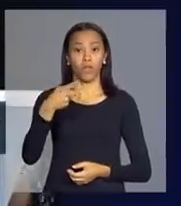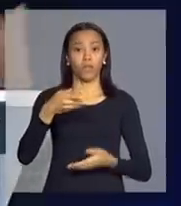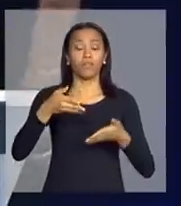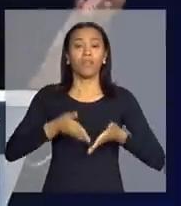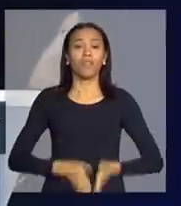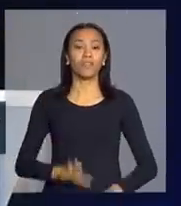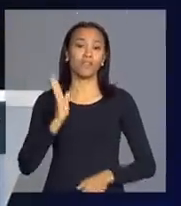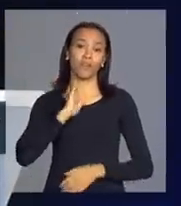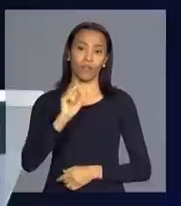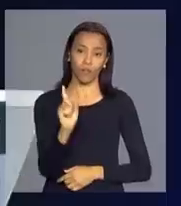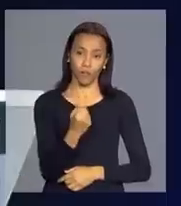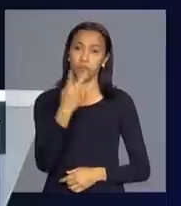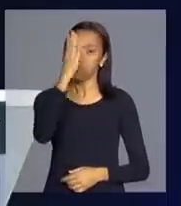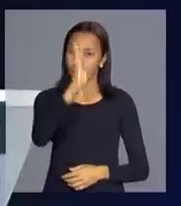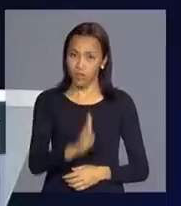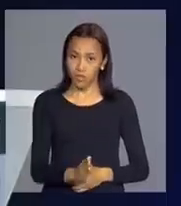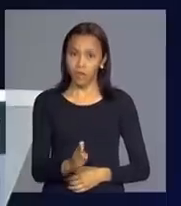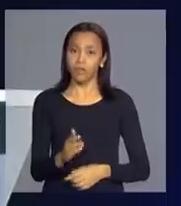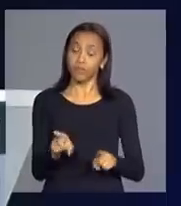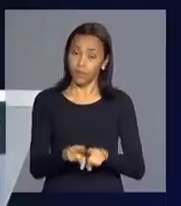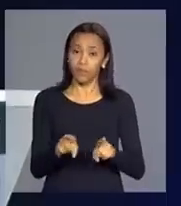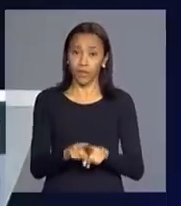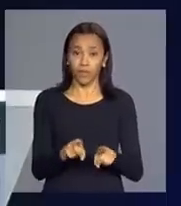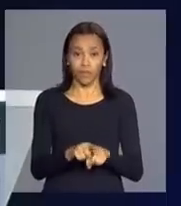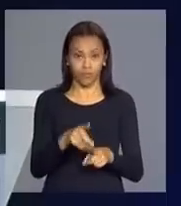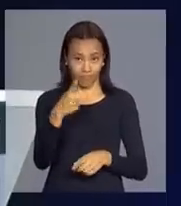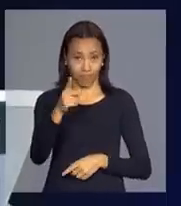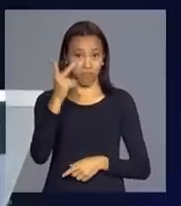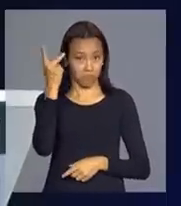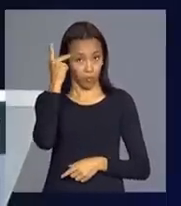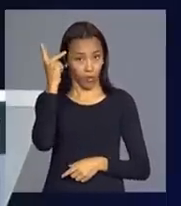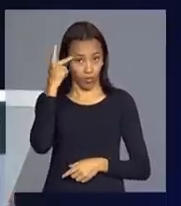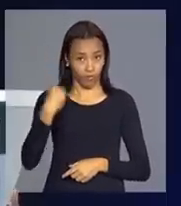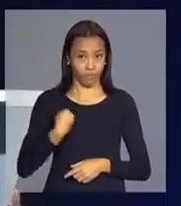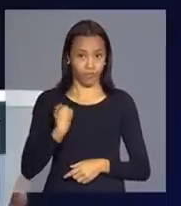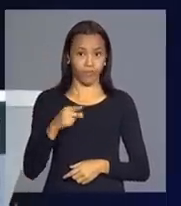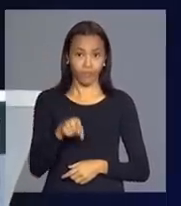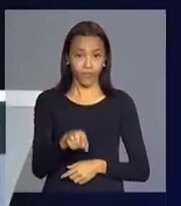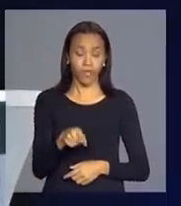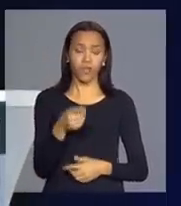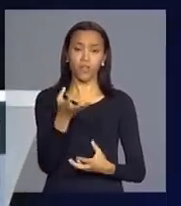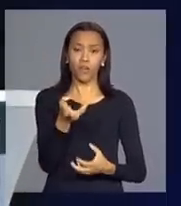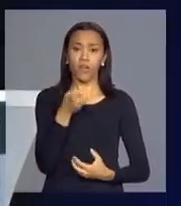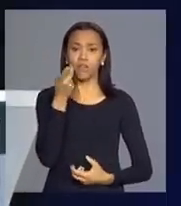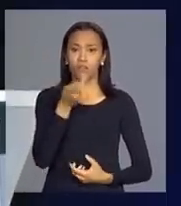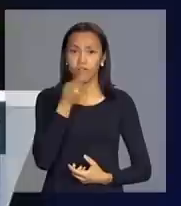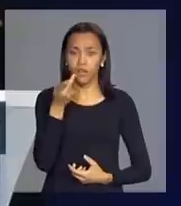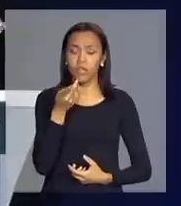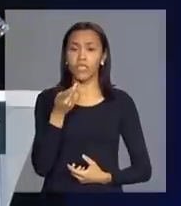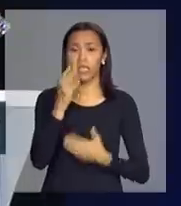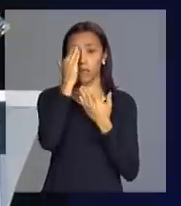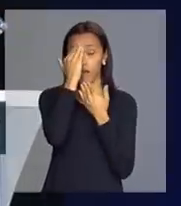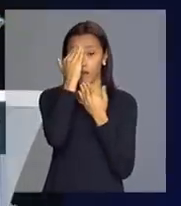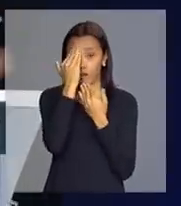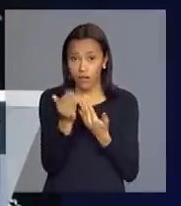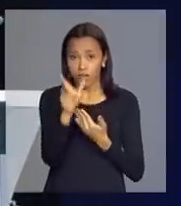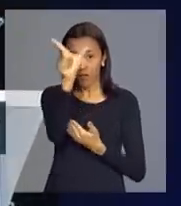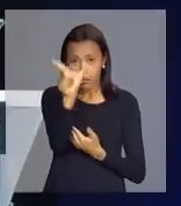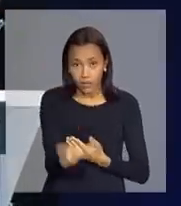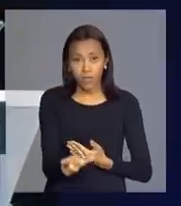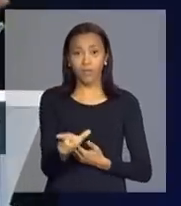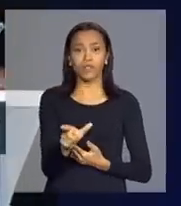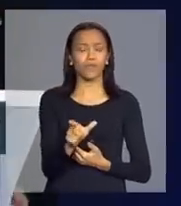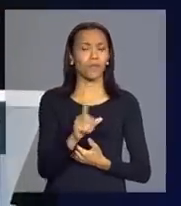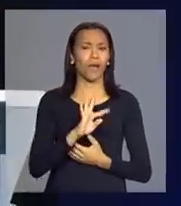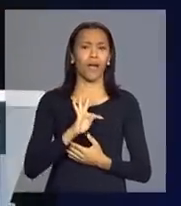brasileiro, também tenho certeza que paulista, E quero dizer que agradeço a ele a participação de